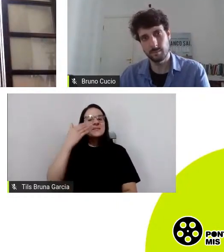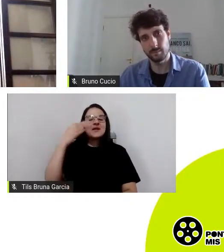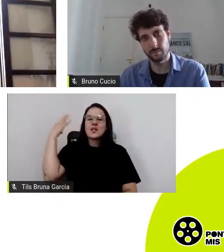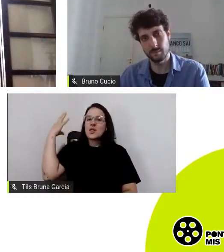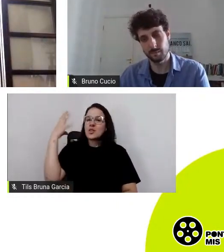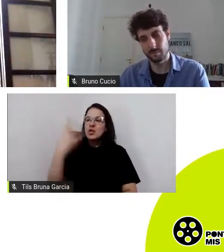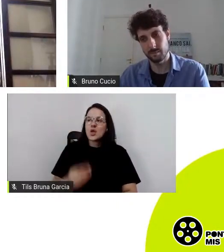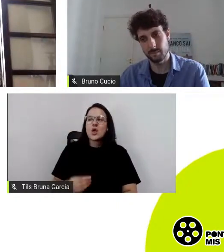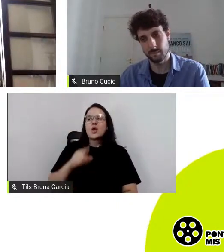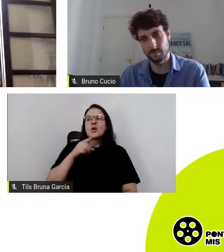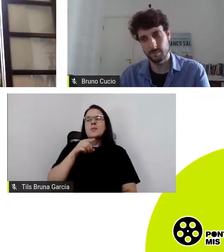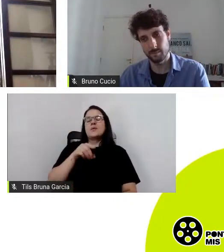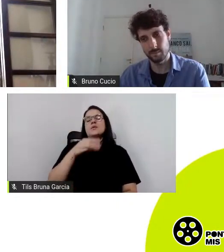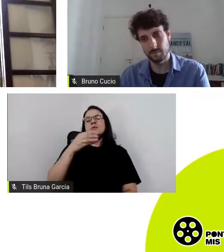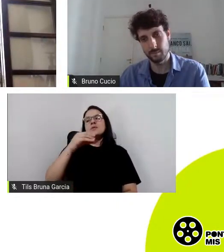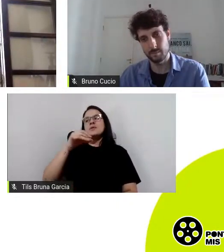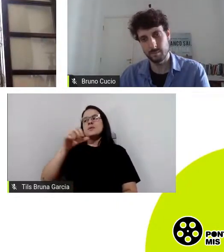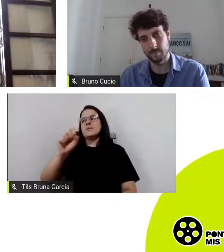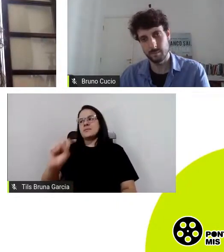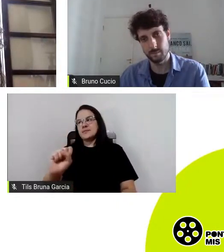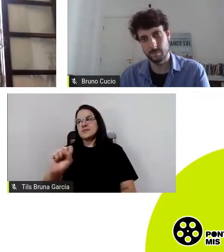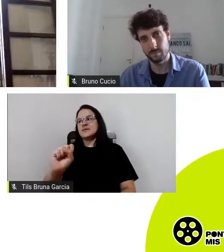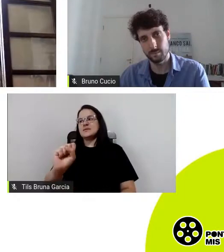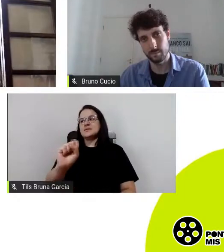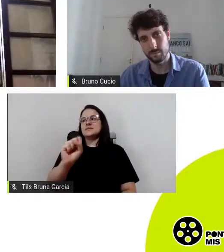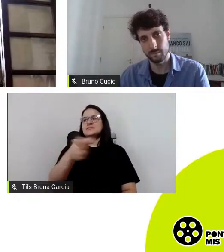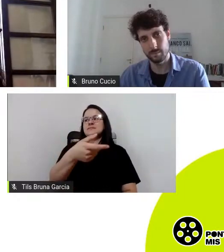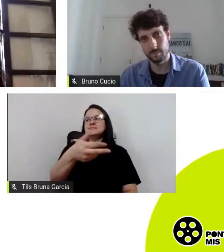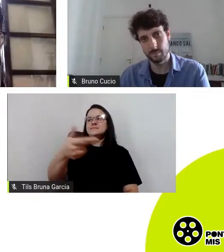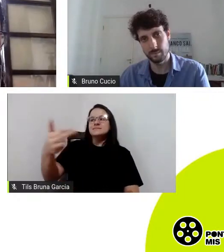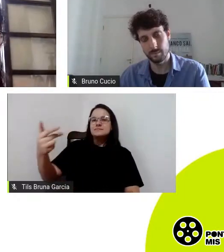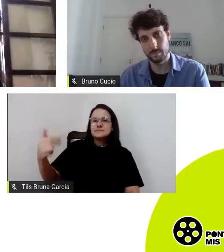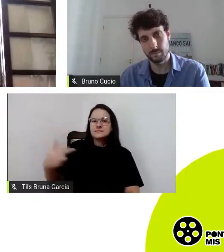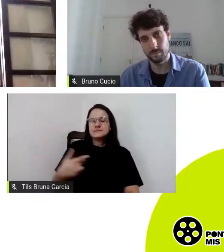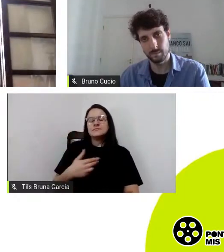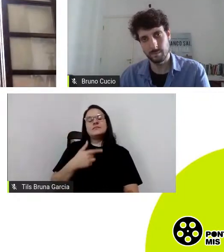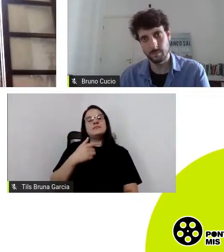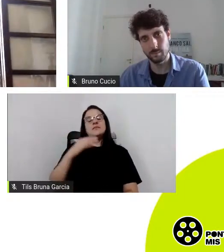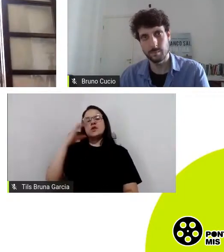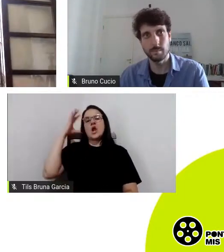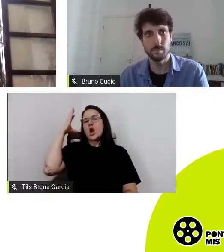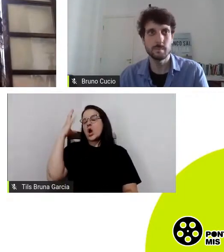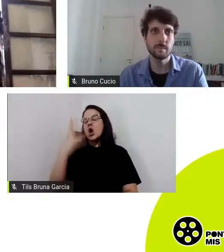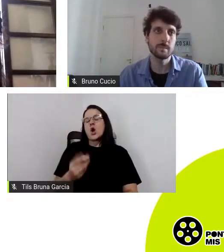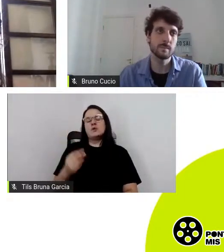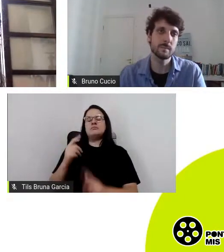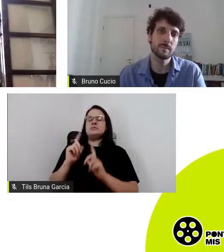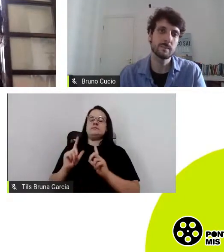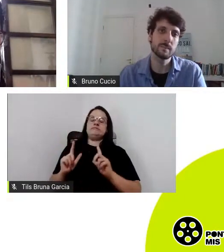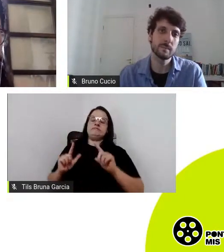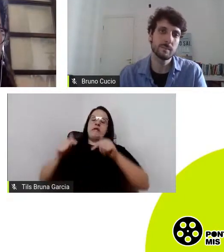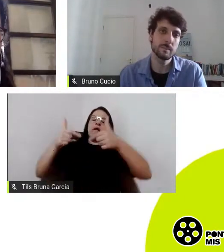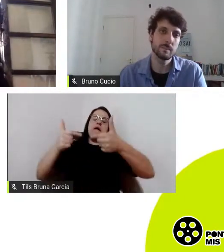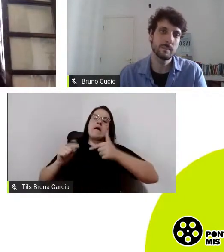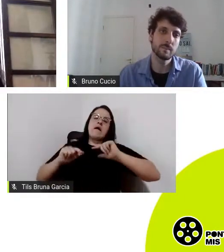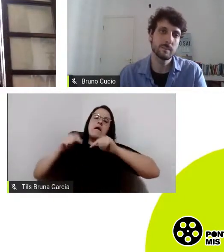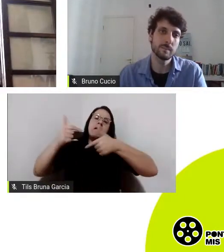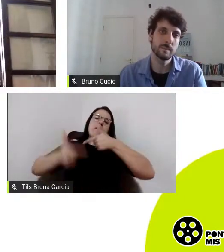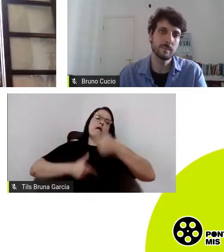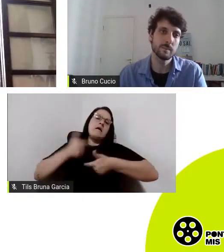Obrigada a você, Lia. Obrigada a todo Pontos Mis, Fabiola, Guilherme, Fabiana, todo